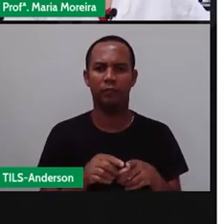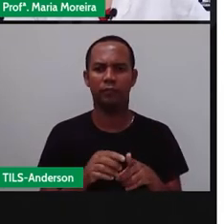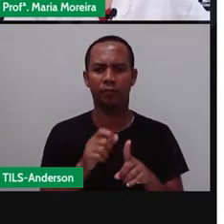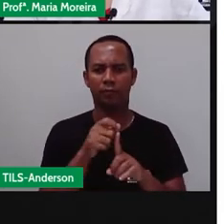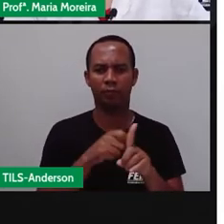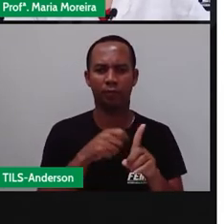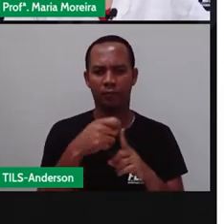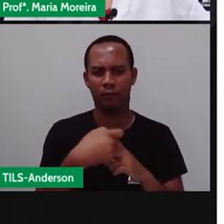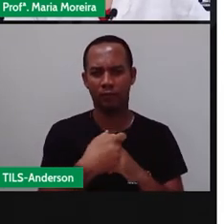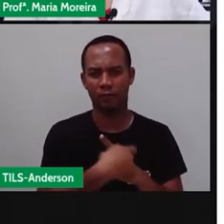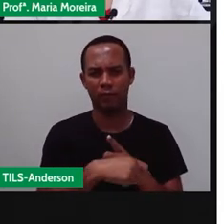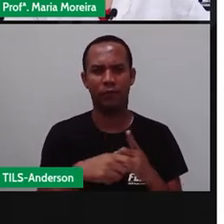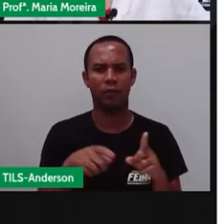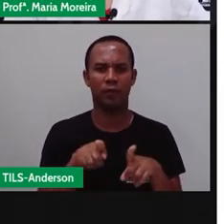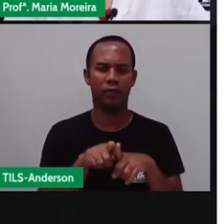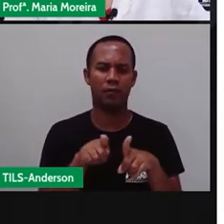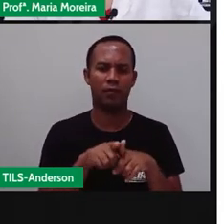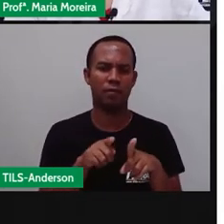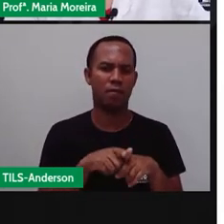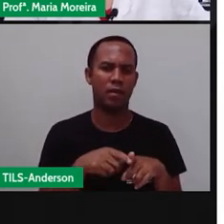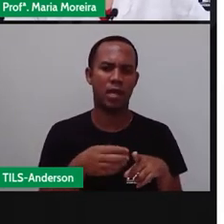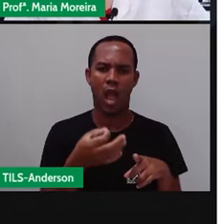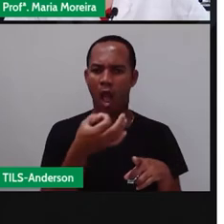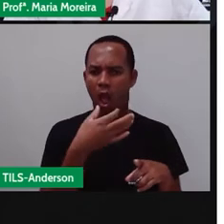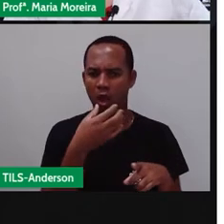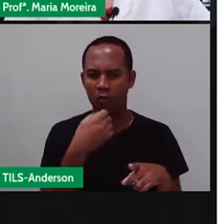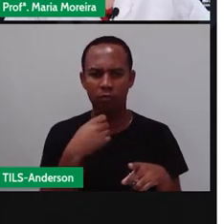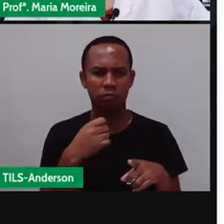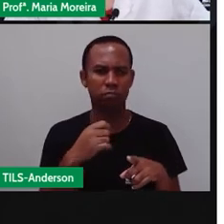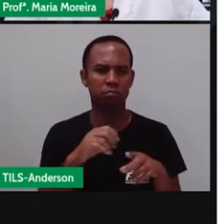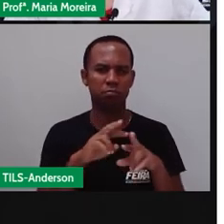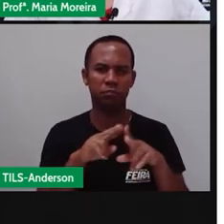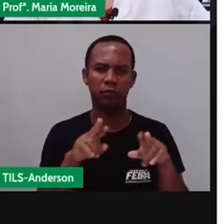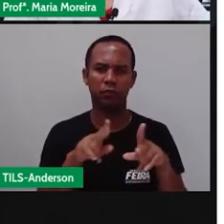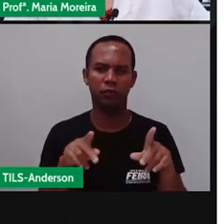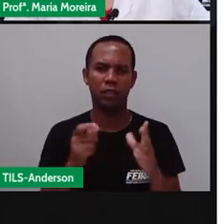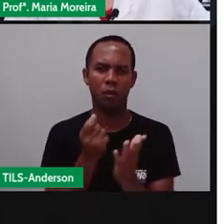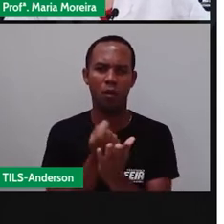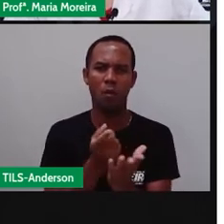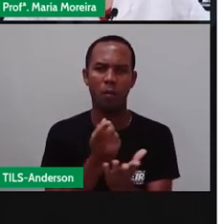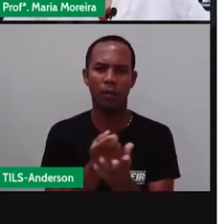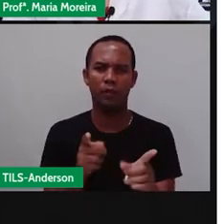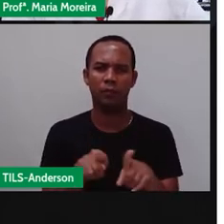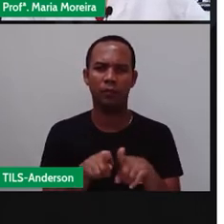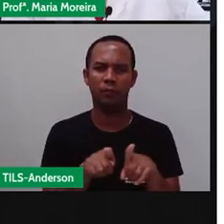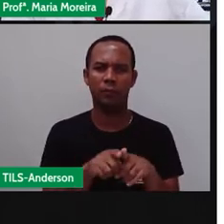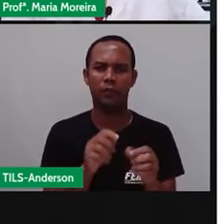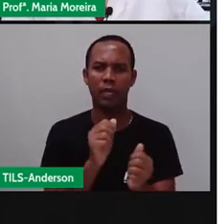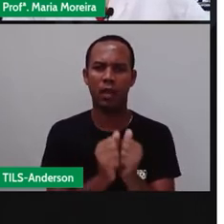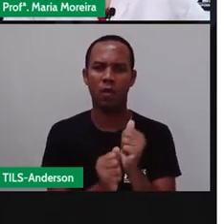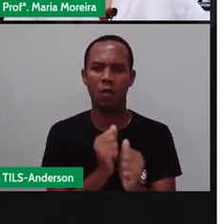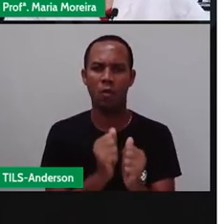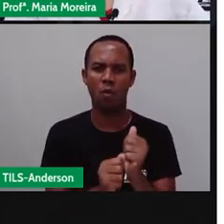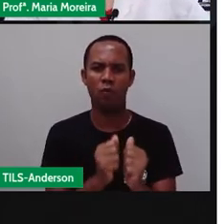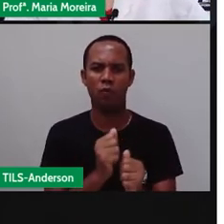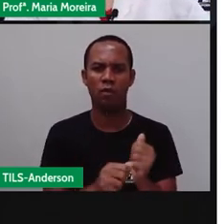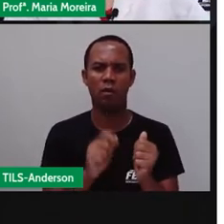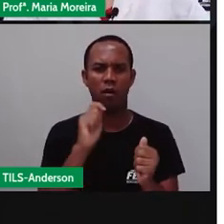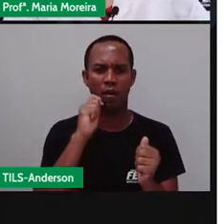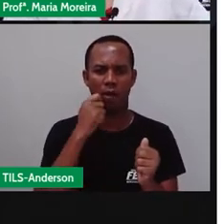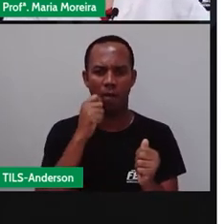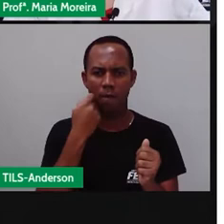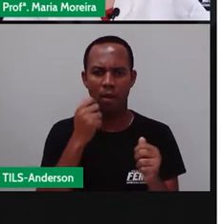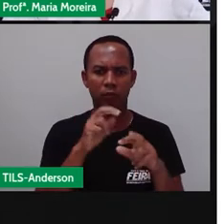banana, cereja, figo, goiaba, jabuticaba. Lista de compras: arroz, bife, pão, risoto,